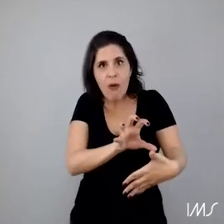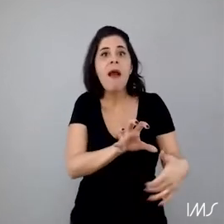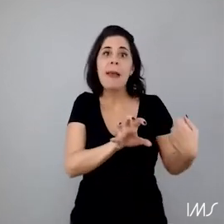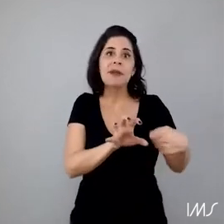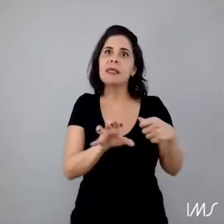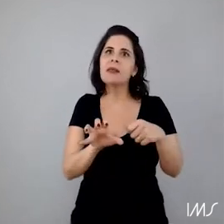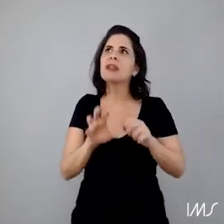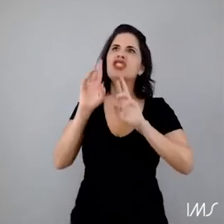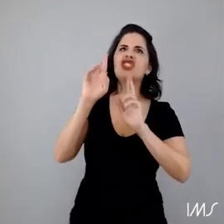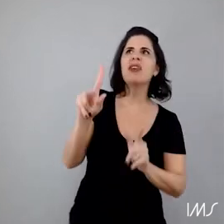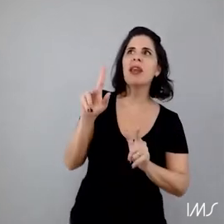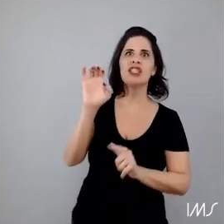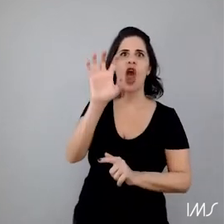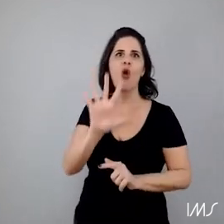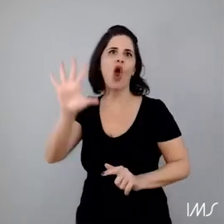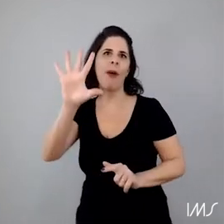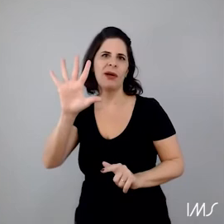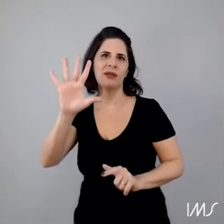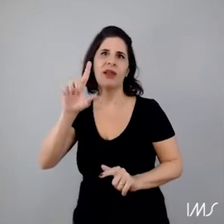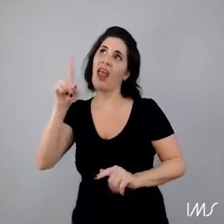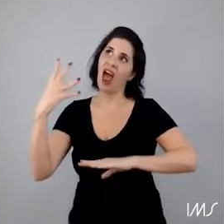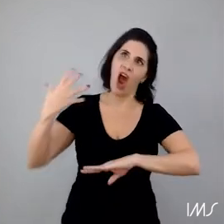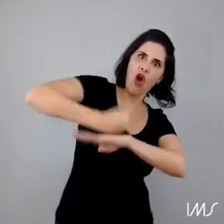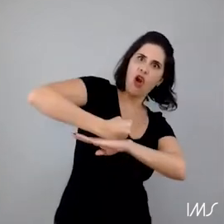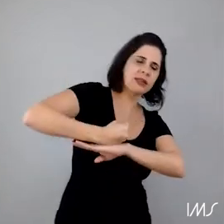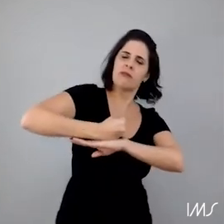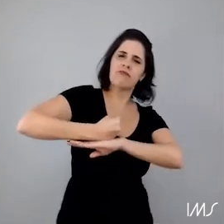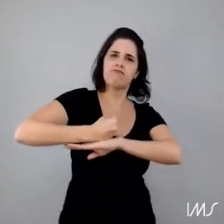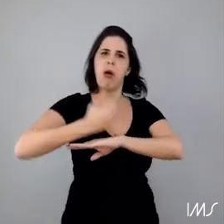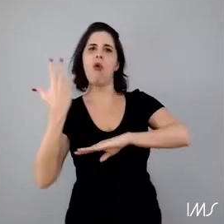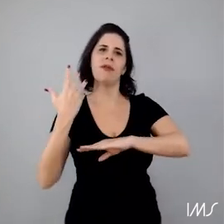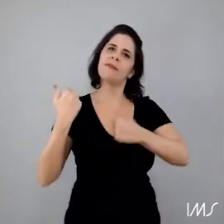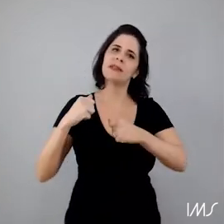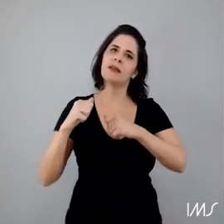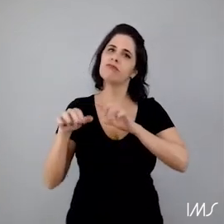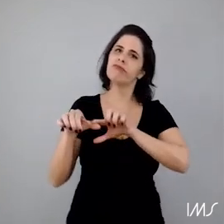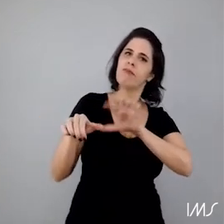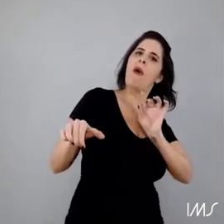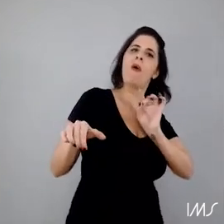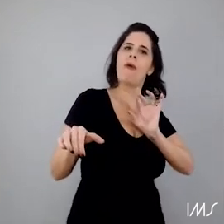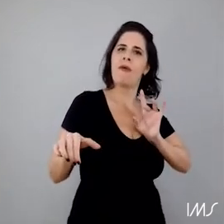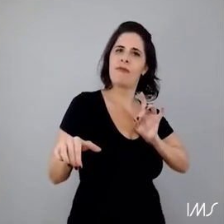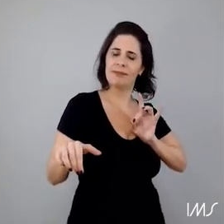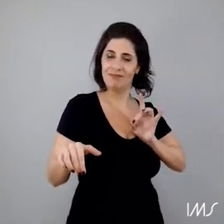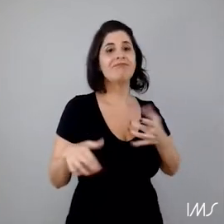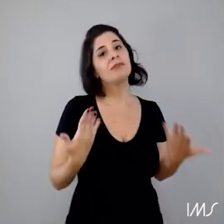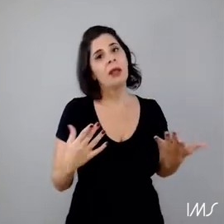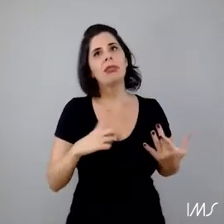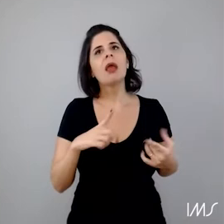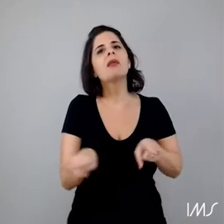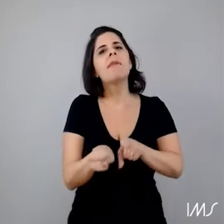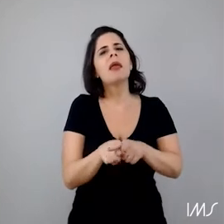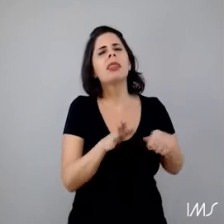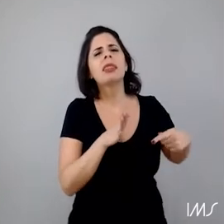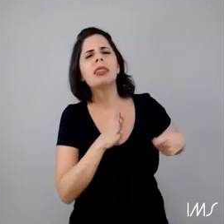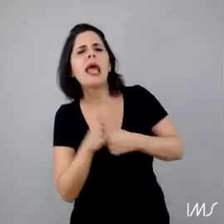prova do real e, ao mesmo tempo, como denúncia da relatividade do olhar que pretende testemunhar esse real.